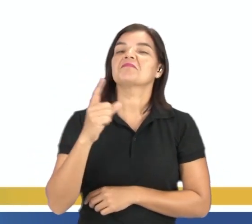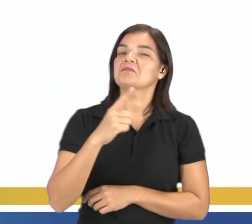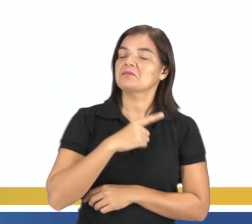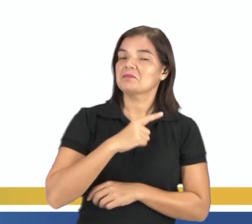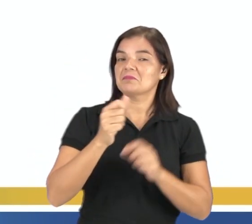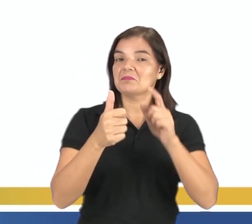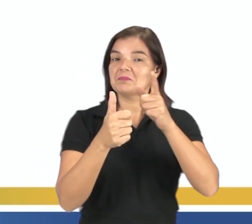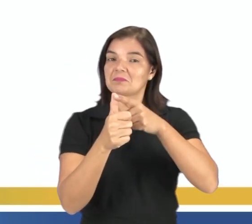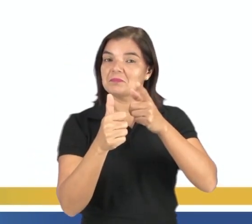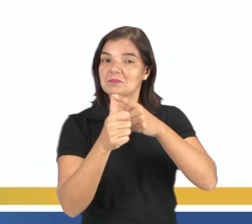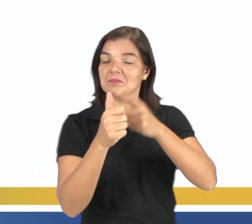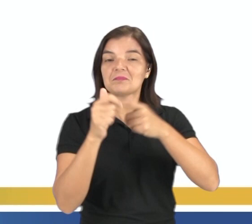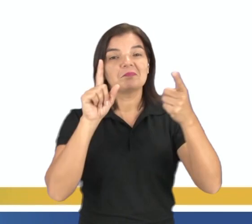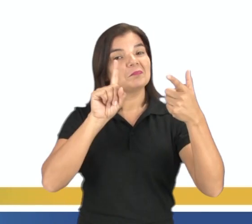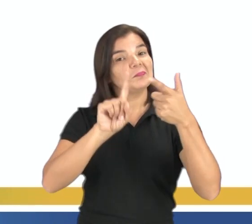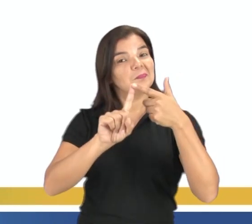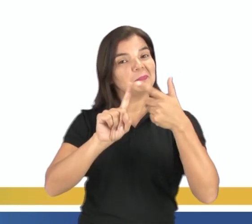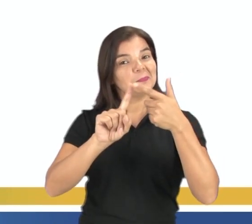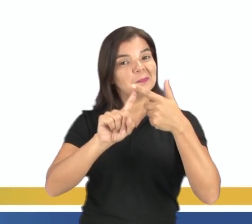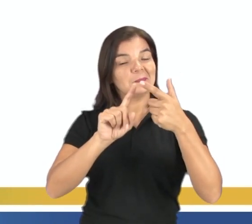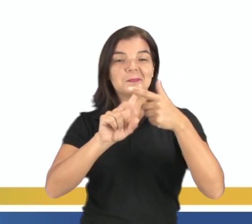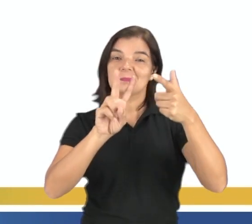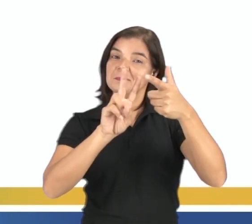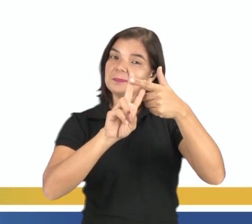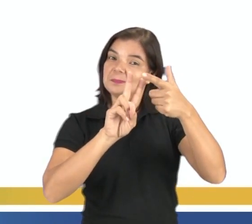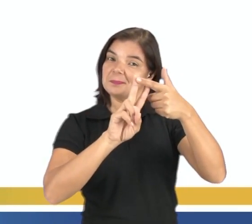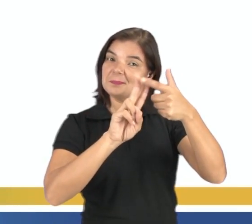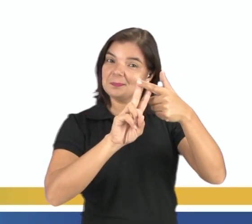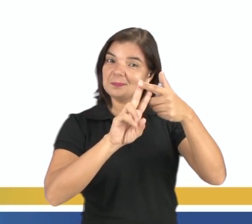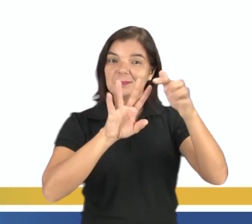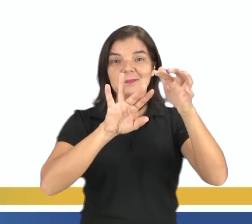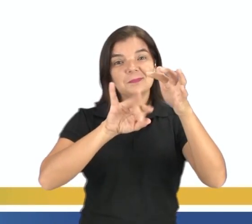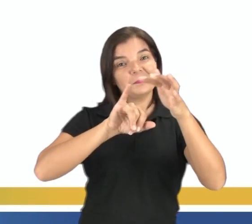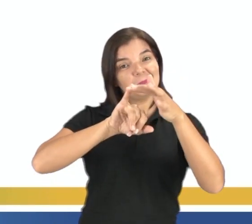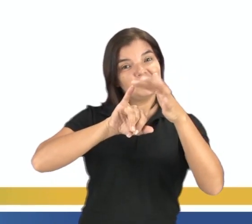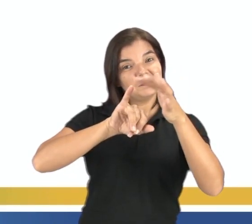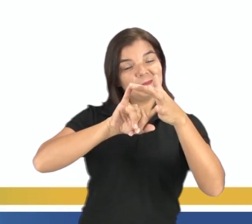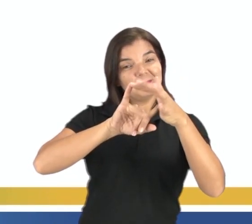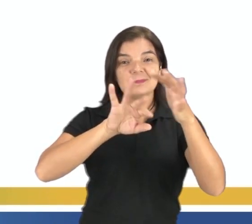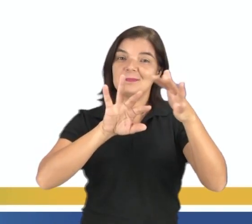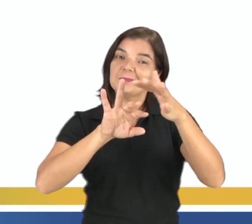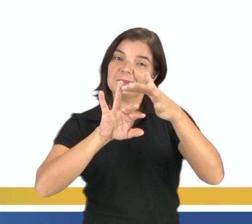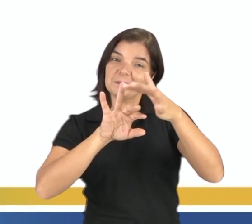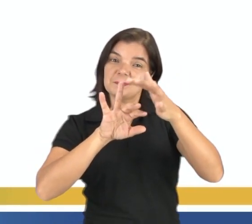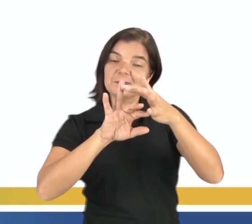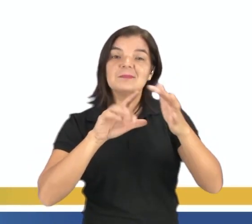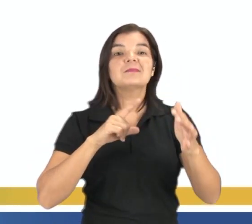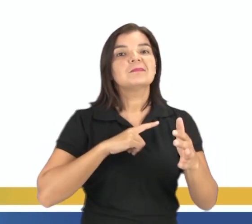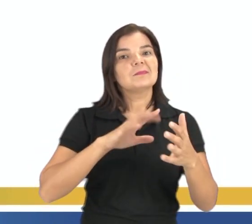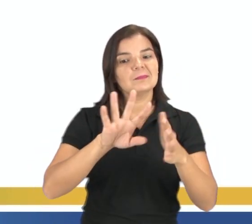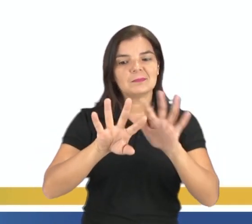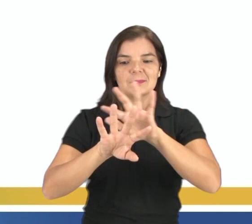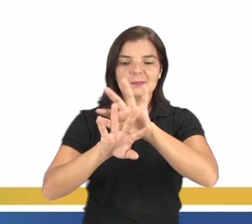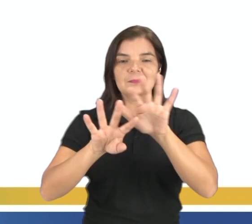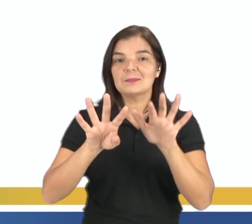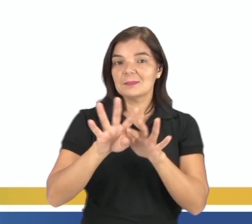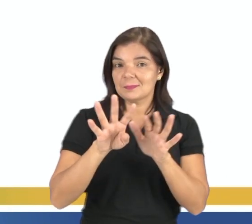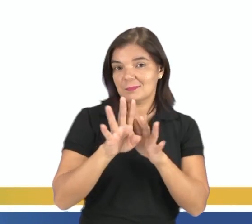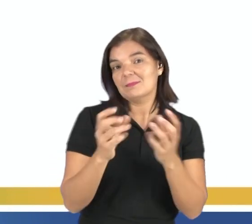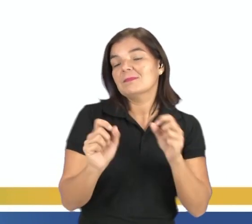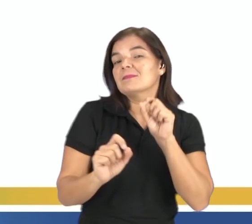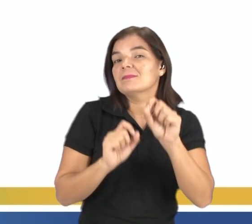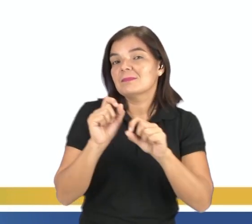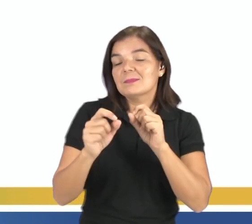um polegar, um indicador, um anelar, um mindinho. Pai de todos, temos quatro